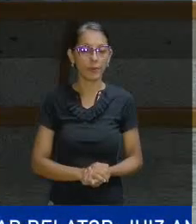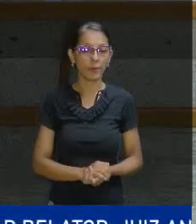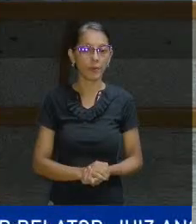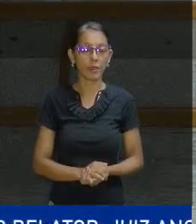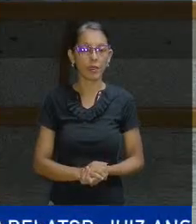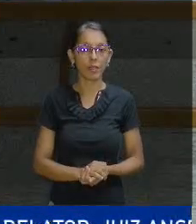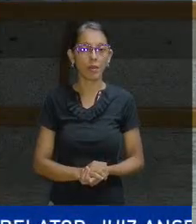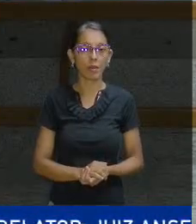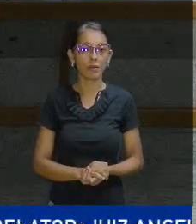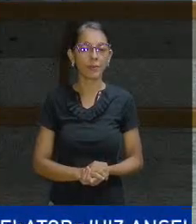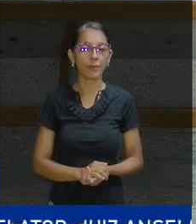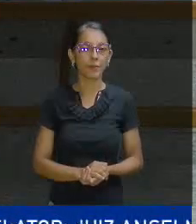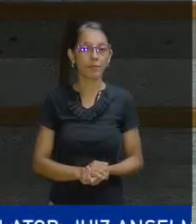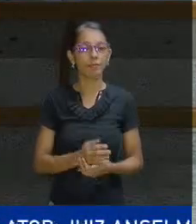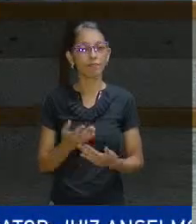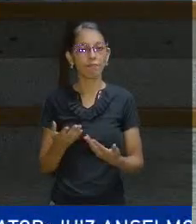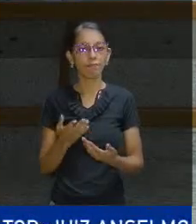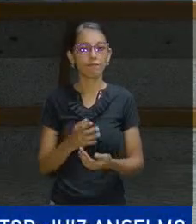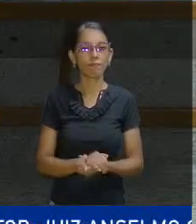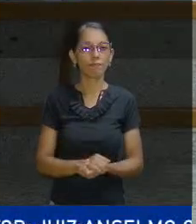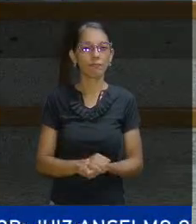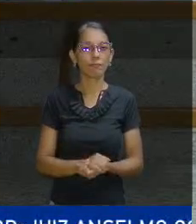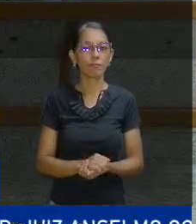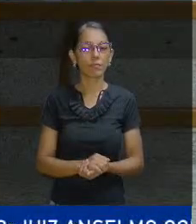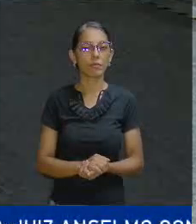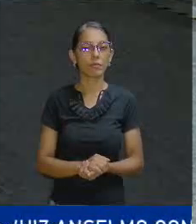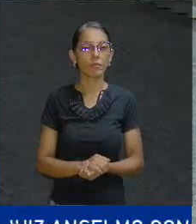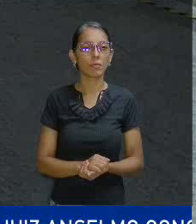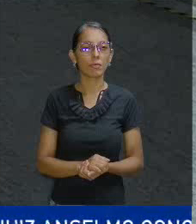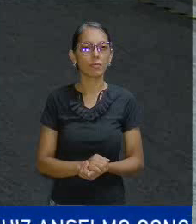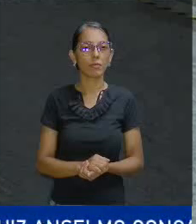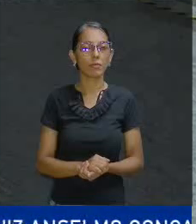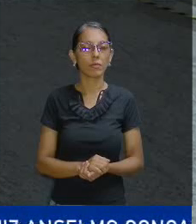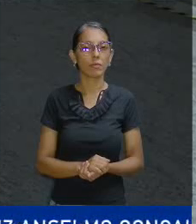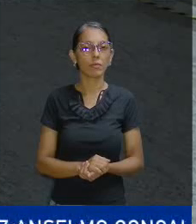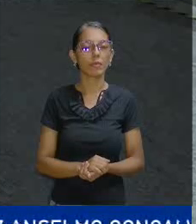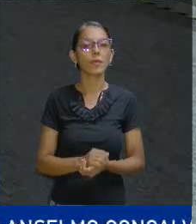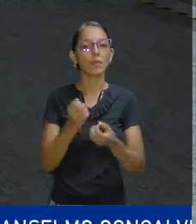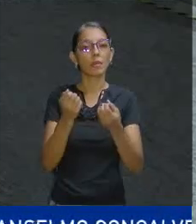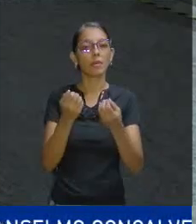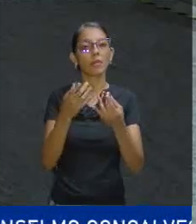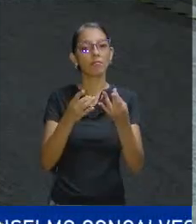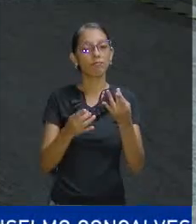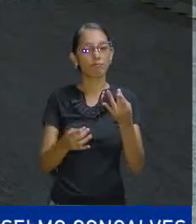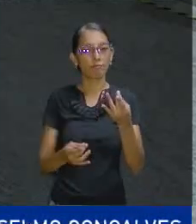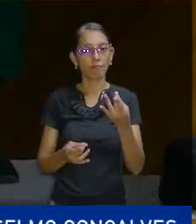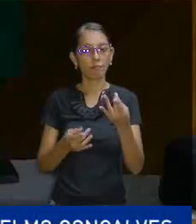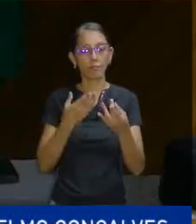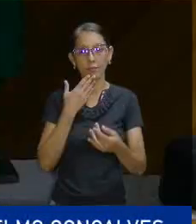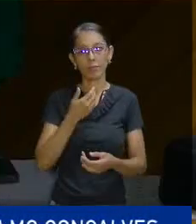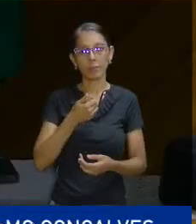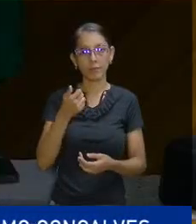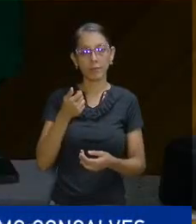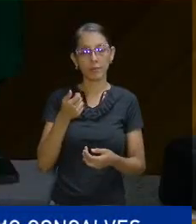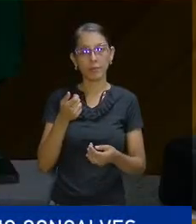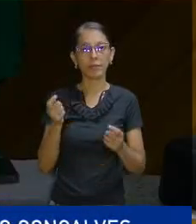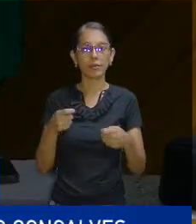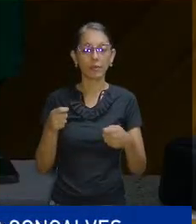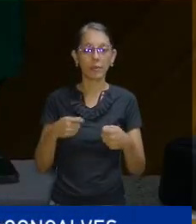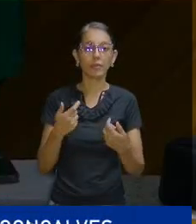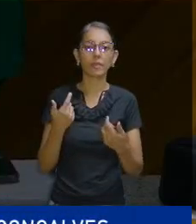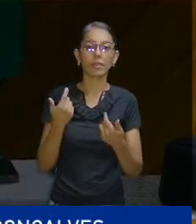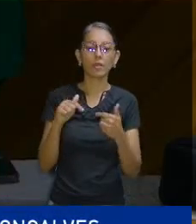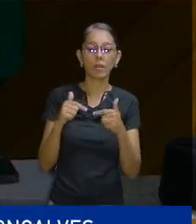para poder melhor, que sejam melhor explicitados os gastos com